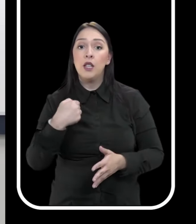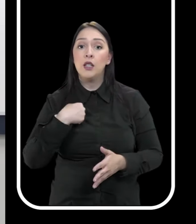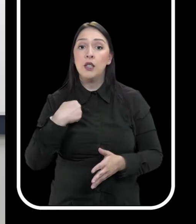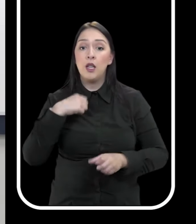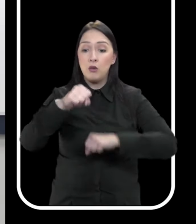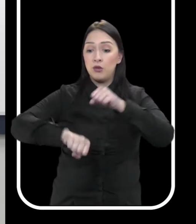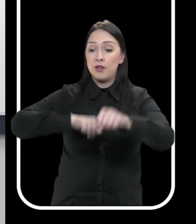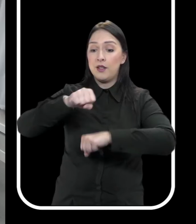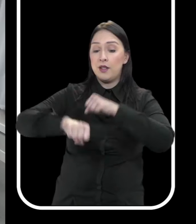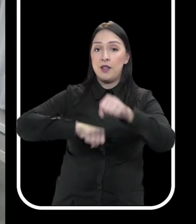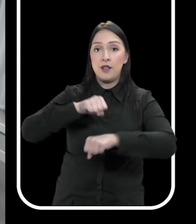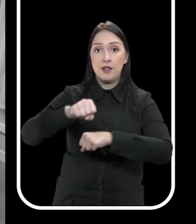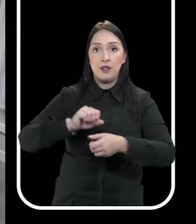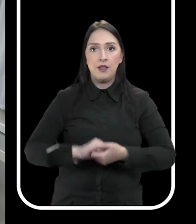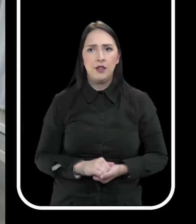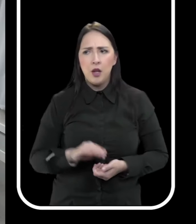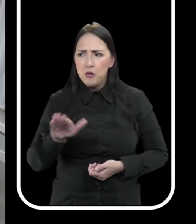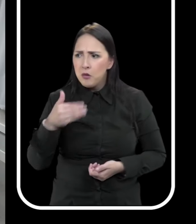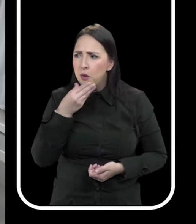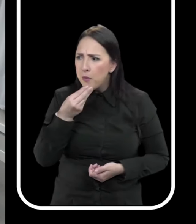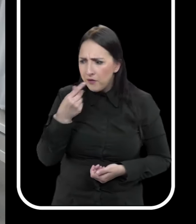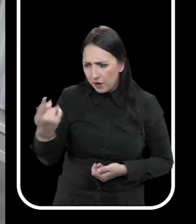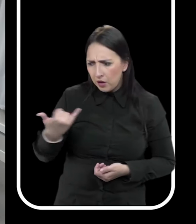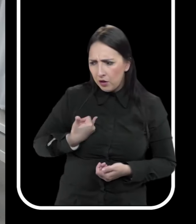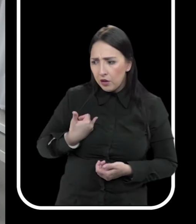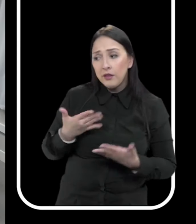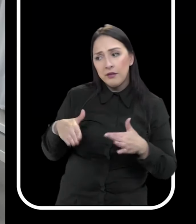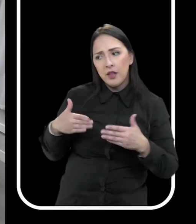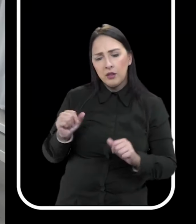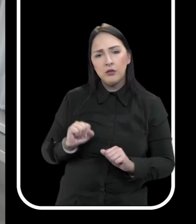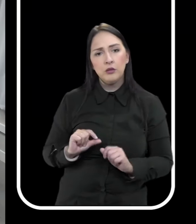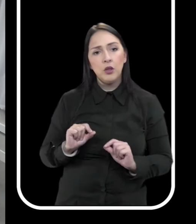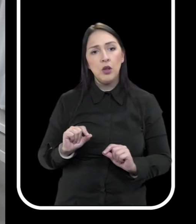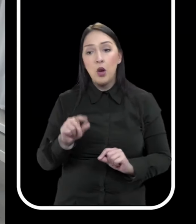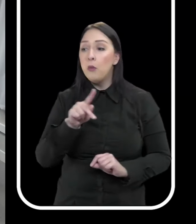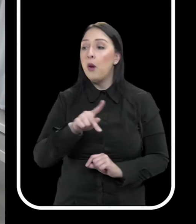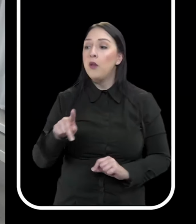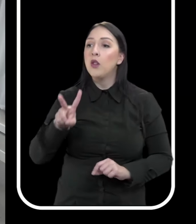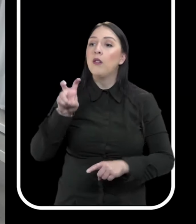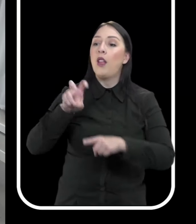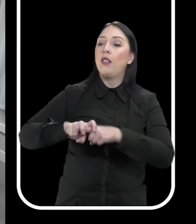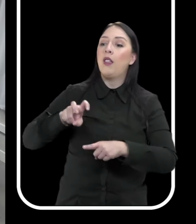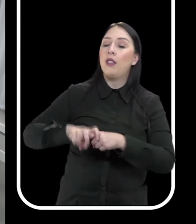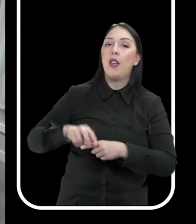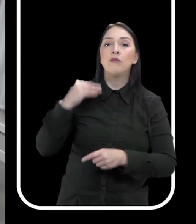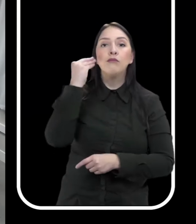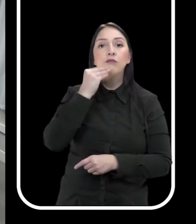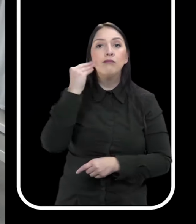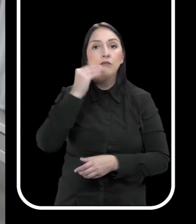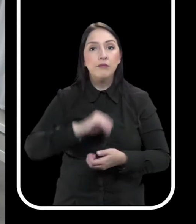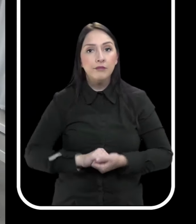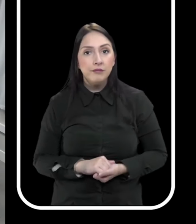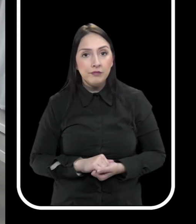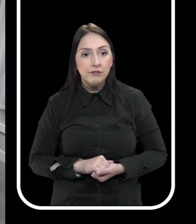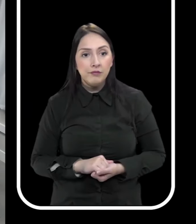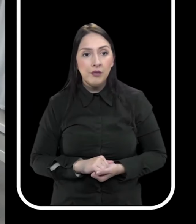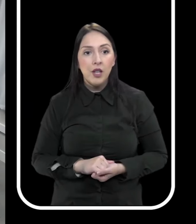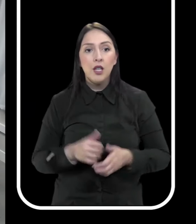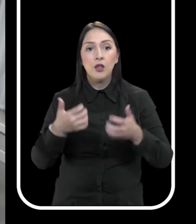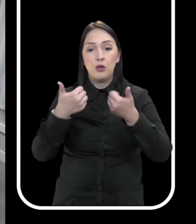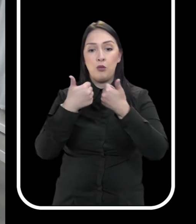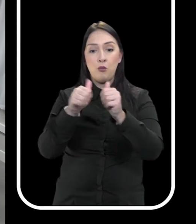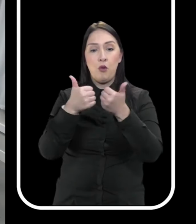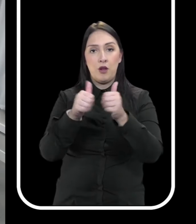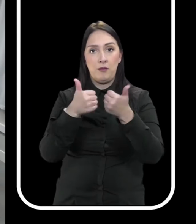para eles que eu era ciclista. E aí o cara falou assim para mim, bom, então vamos fazer o seguinte, o professor vai sentar aqui no simulador de